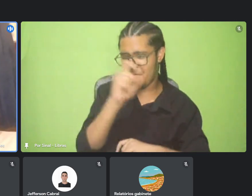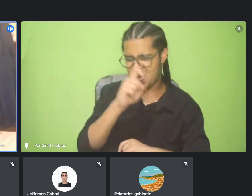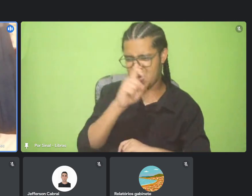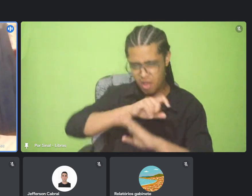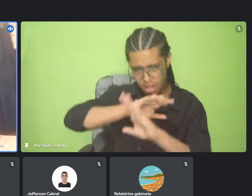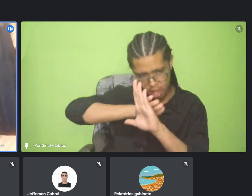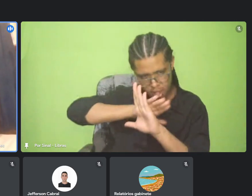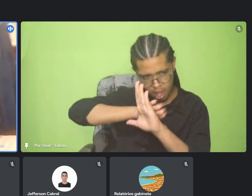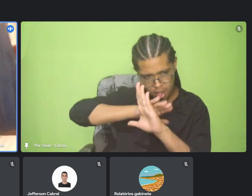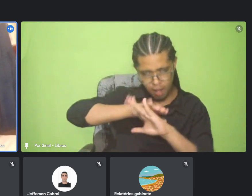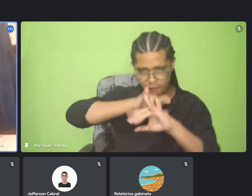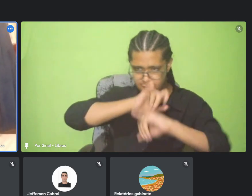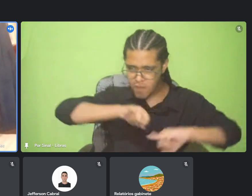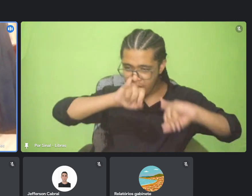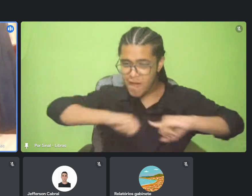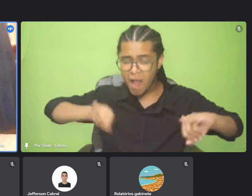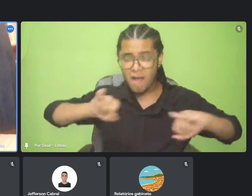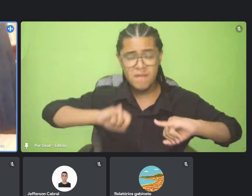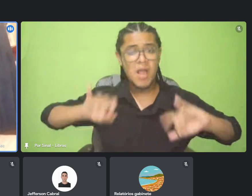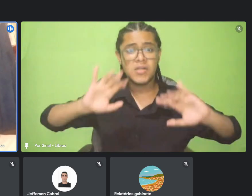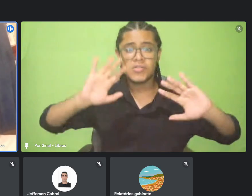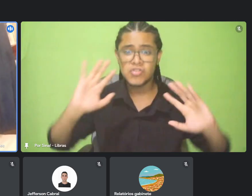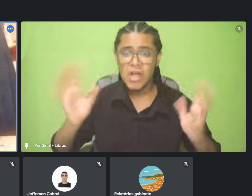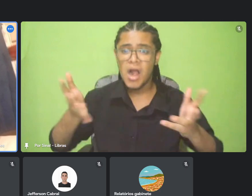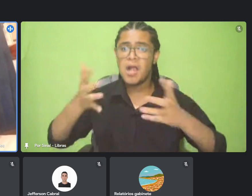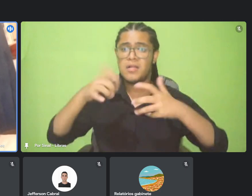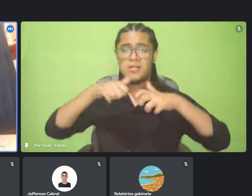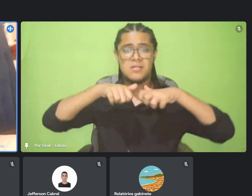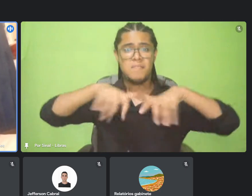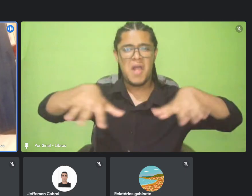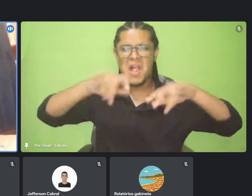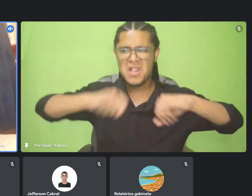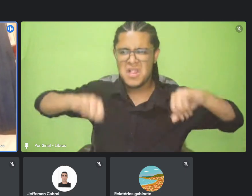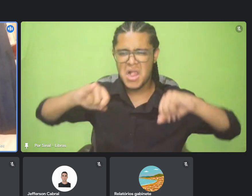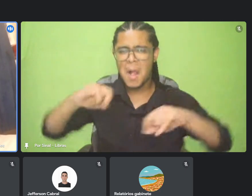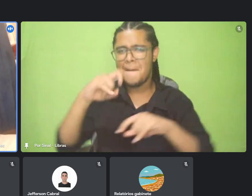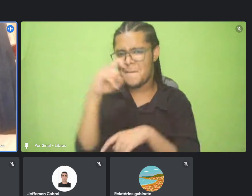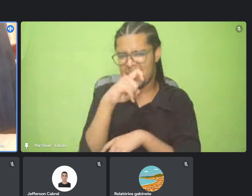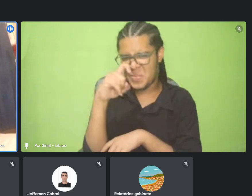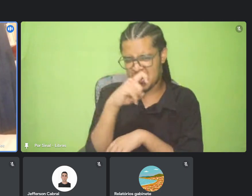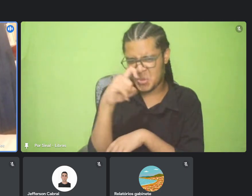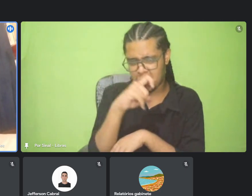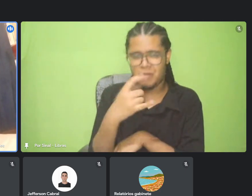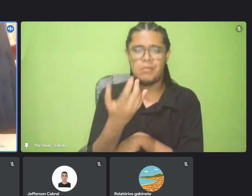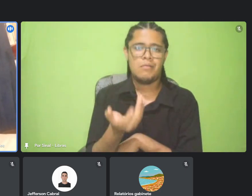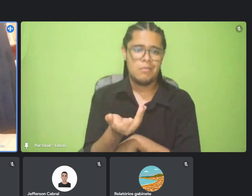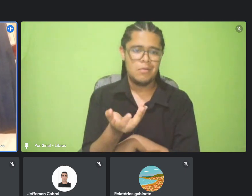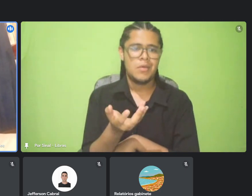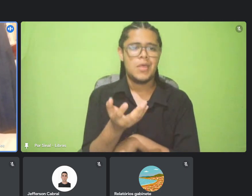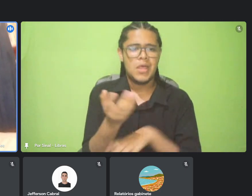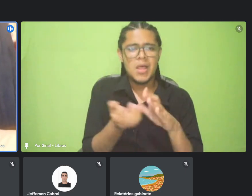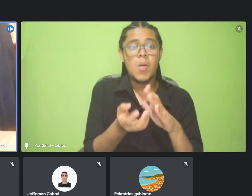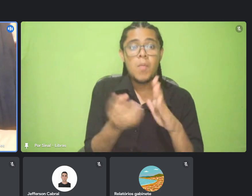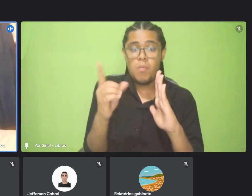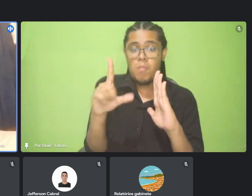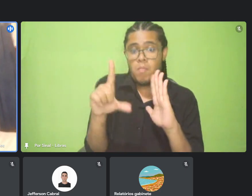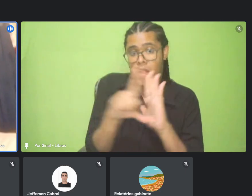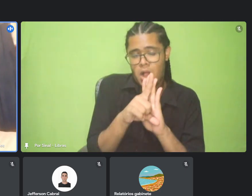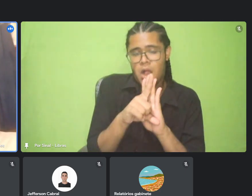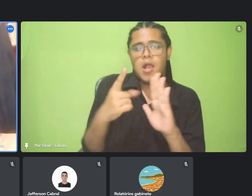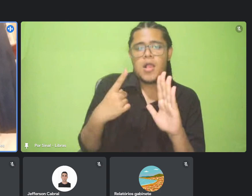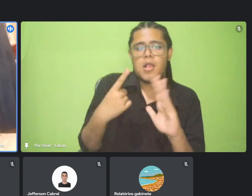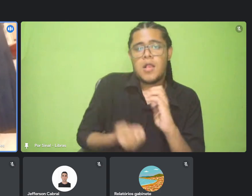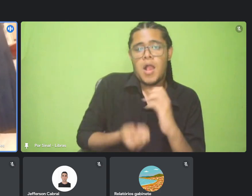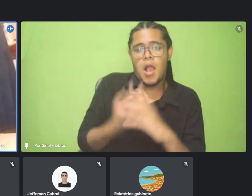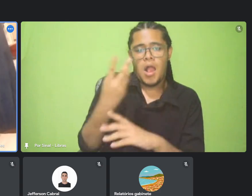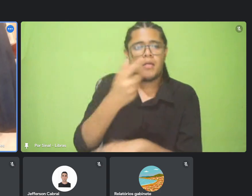durante mais de um século, que é quando a gente tem uma lei que foi sancionada no Rio de Janeiro em 1889,